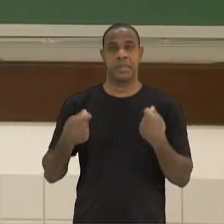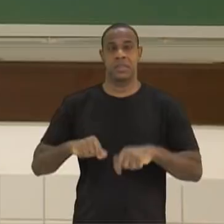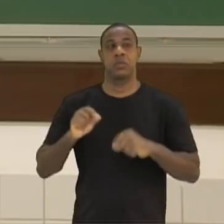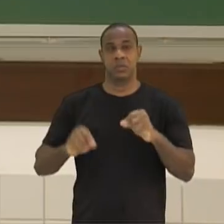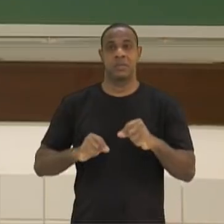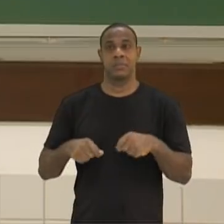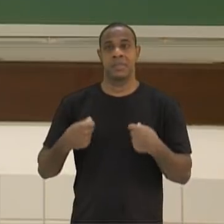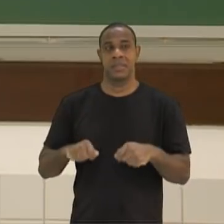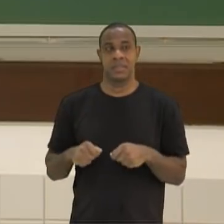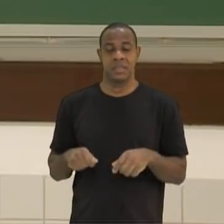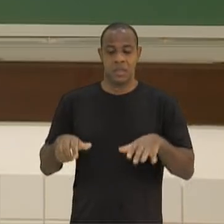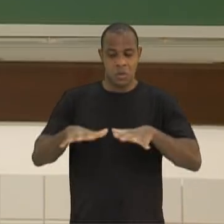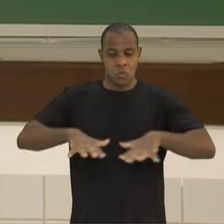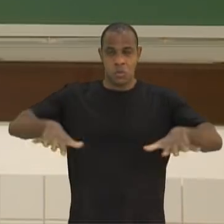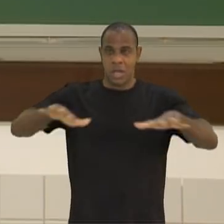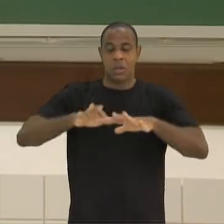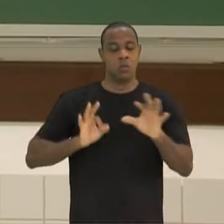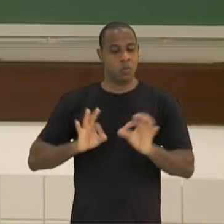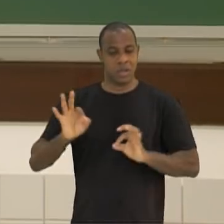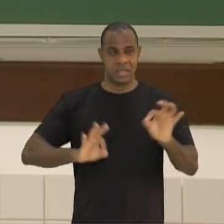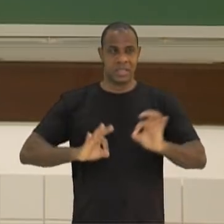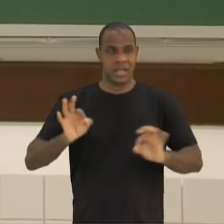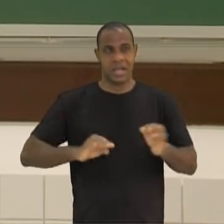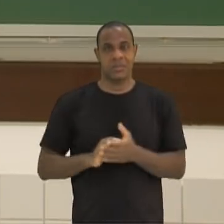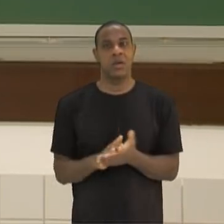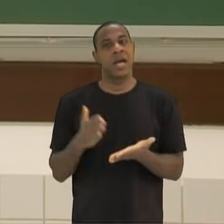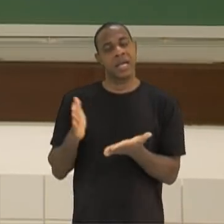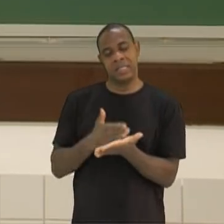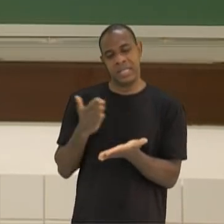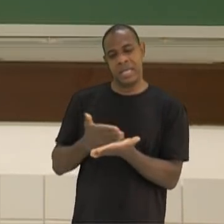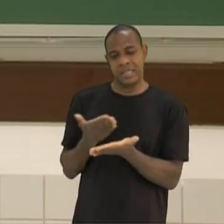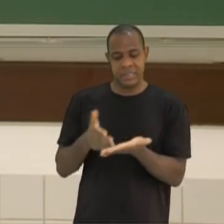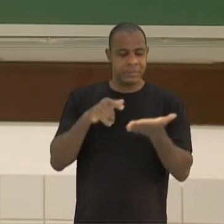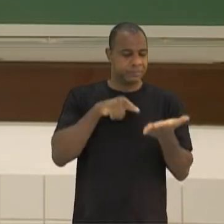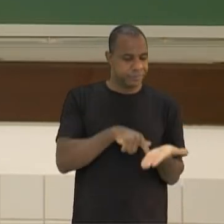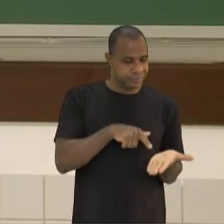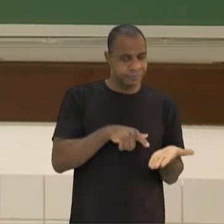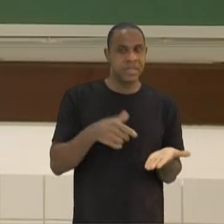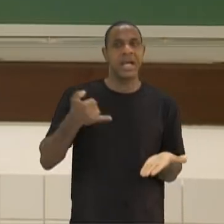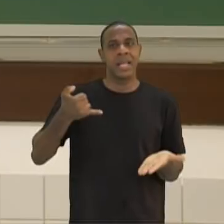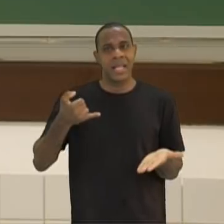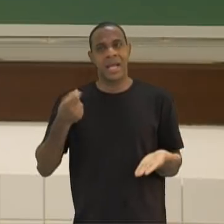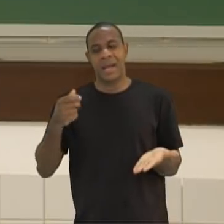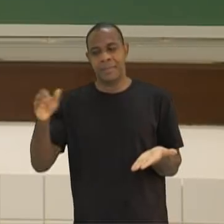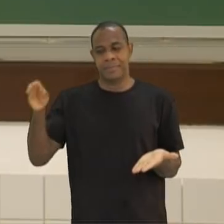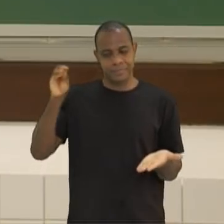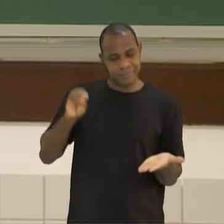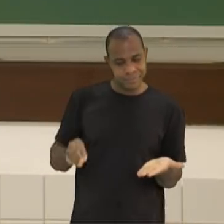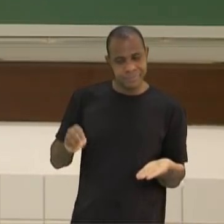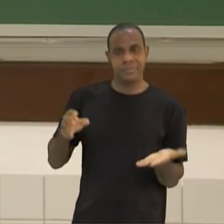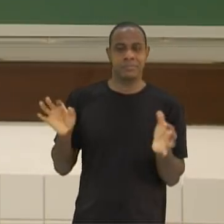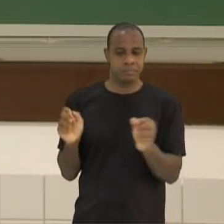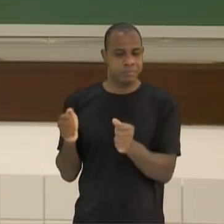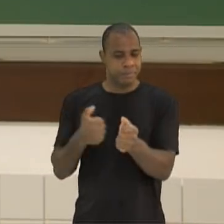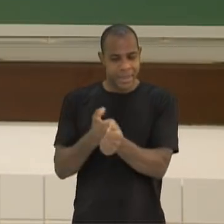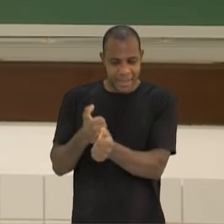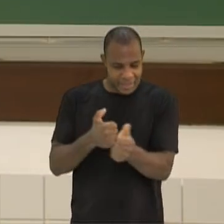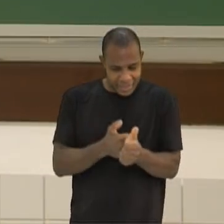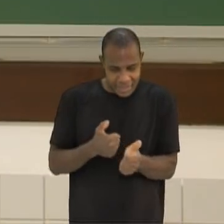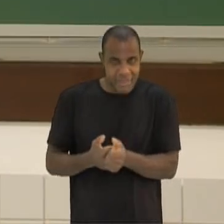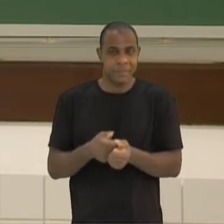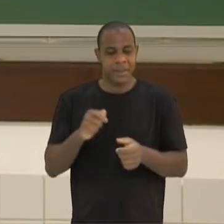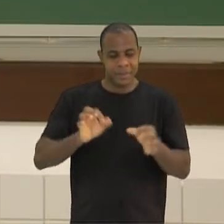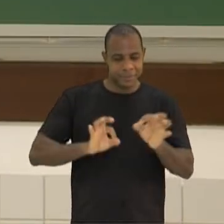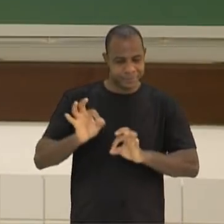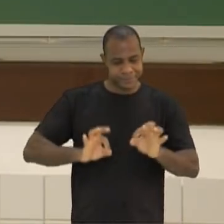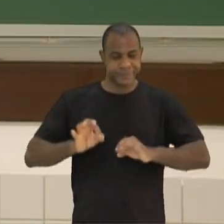estar com o nosso espaço bem organizado. Aquele caderninho que você usa lá desde fevereiro, com tudo certinho, né? Aquele mesmo que você